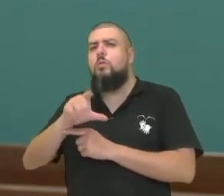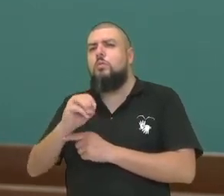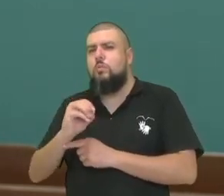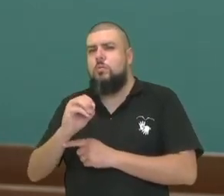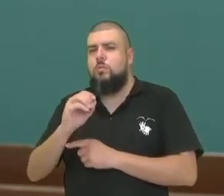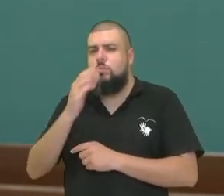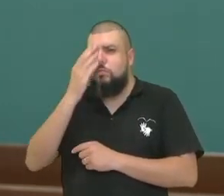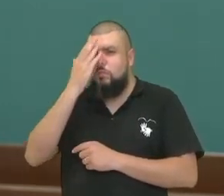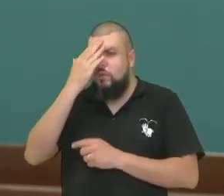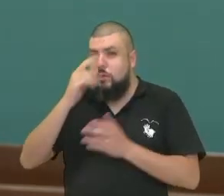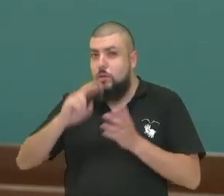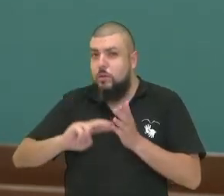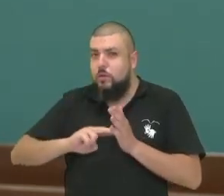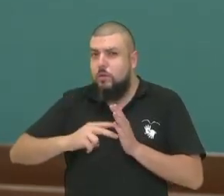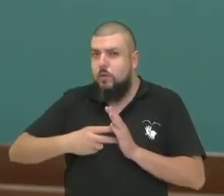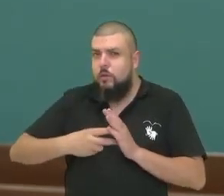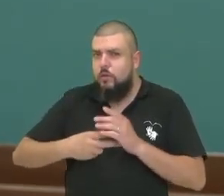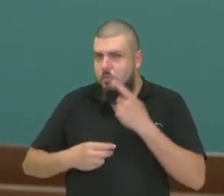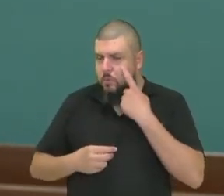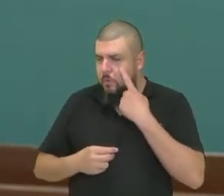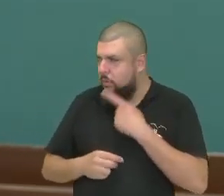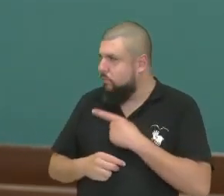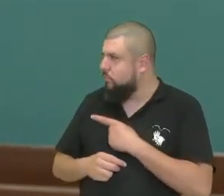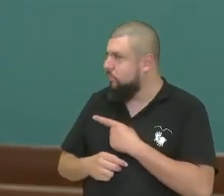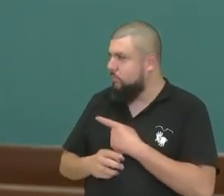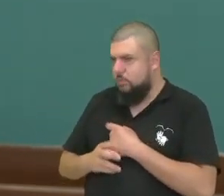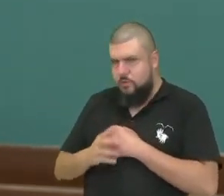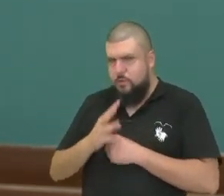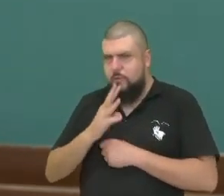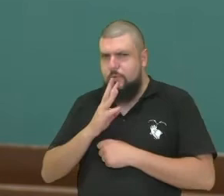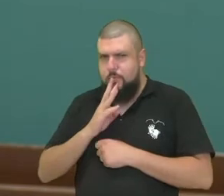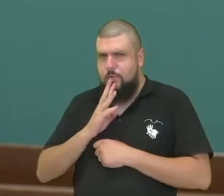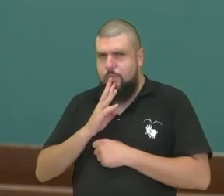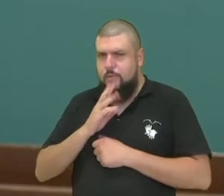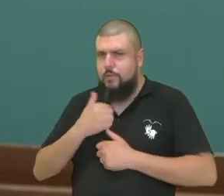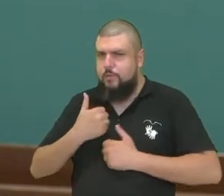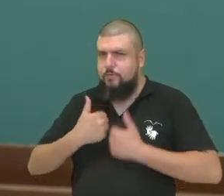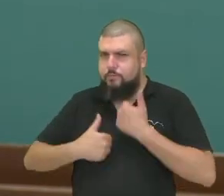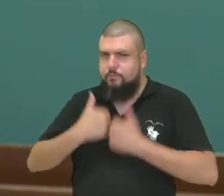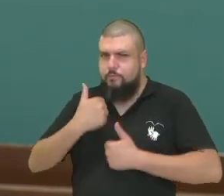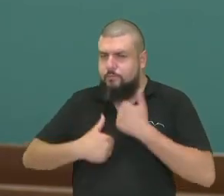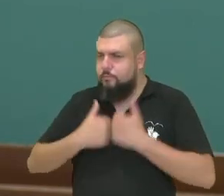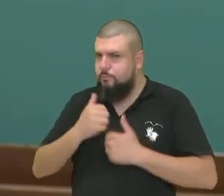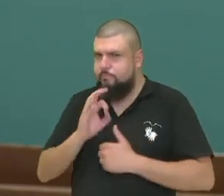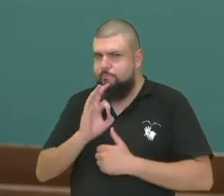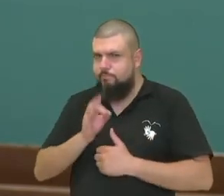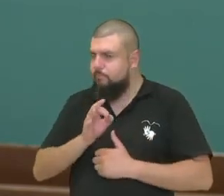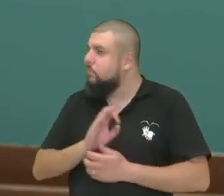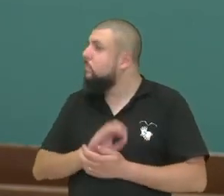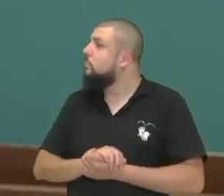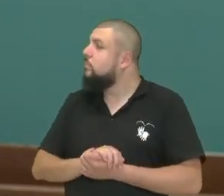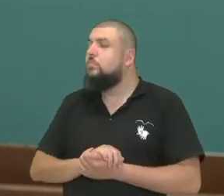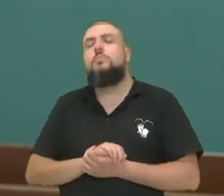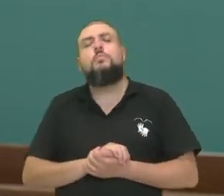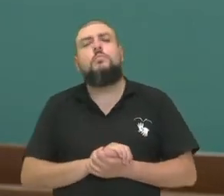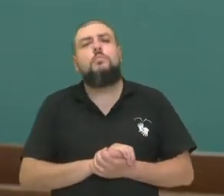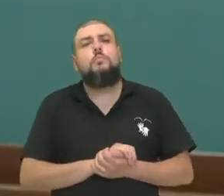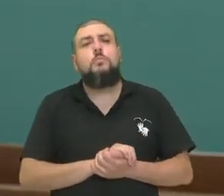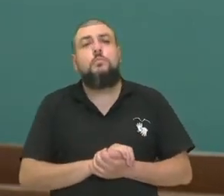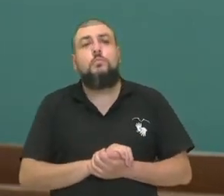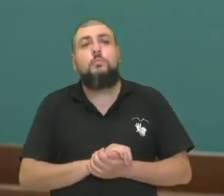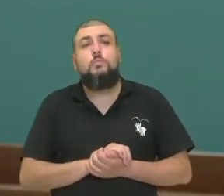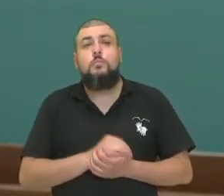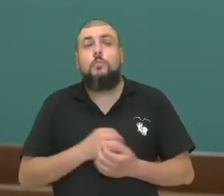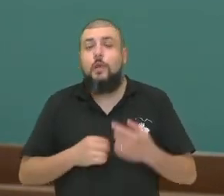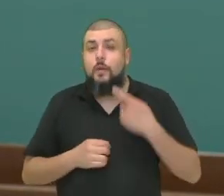Google no ângulo acho que seja deve ter escutado falar né já deve ter mesmo então aí olha lá o que que a gente